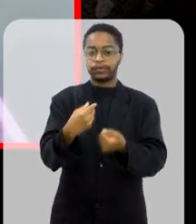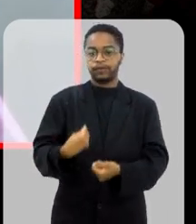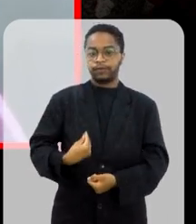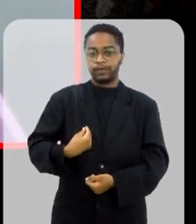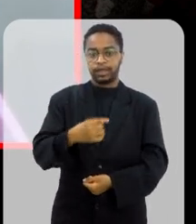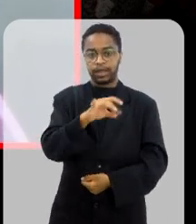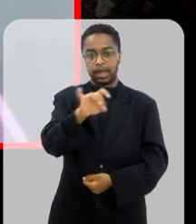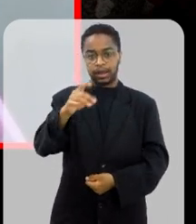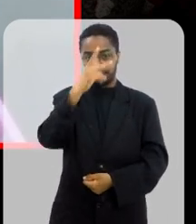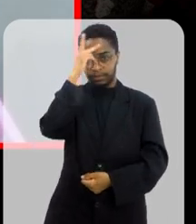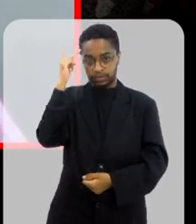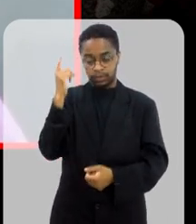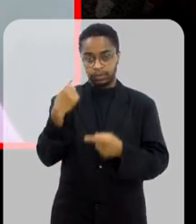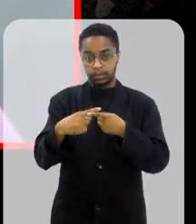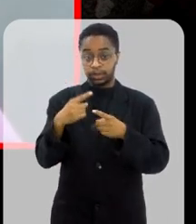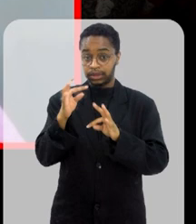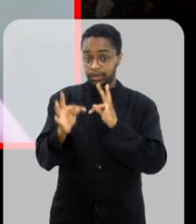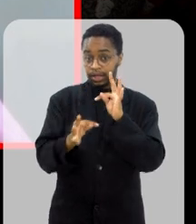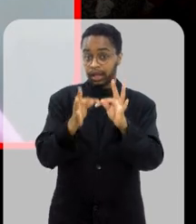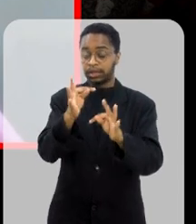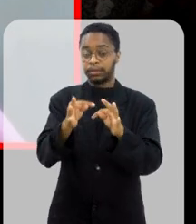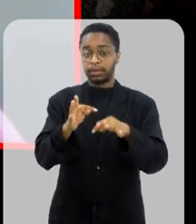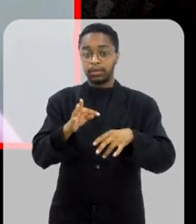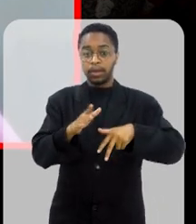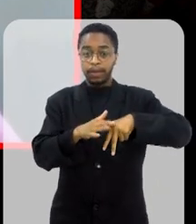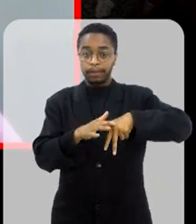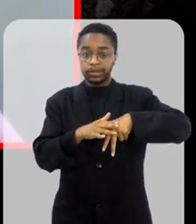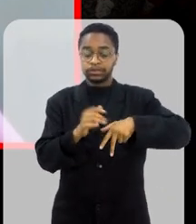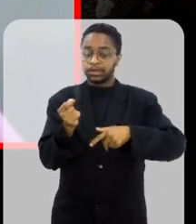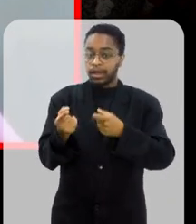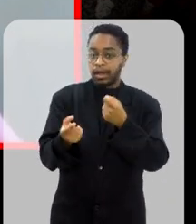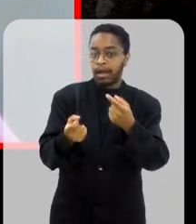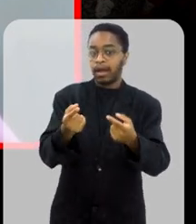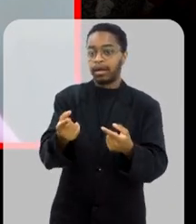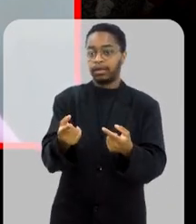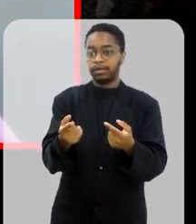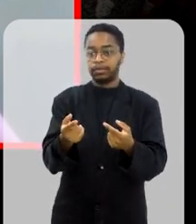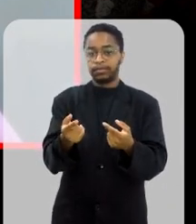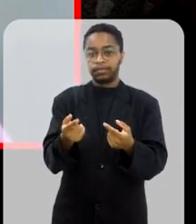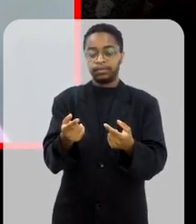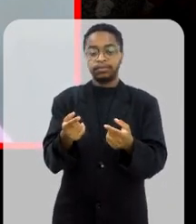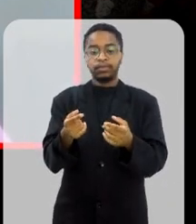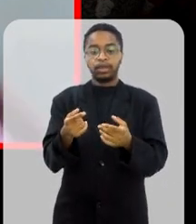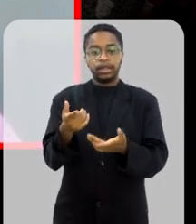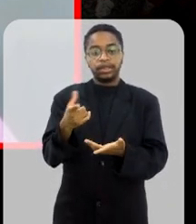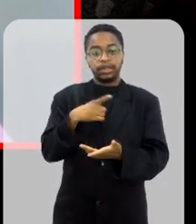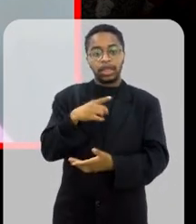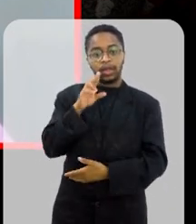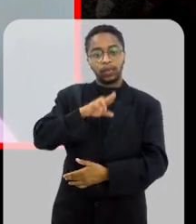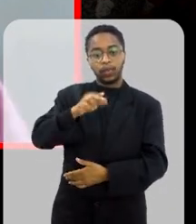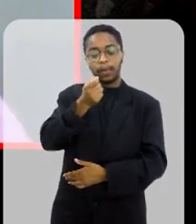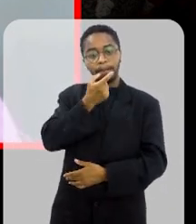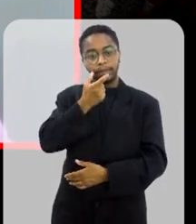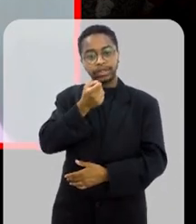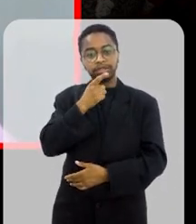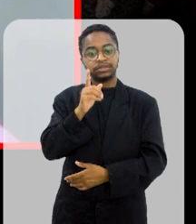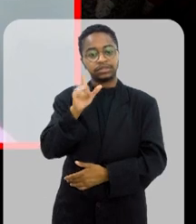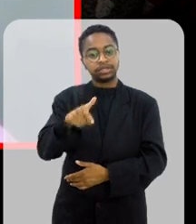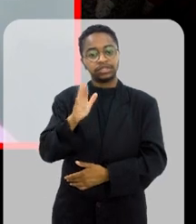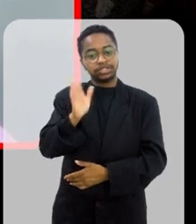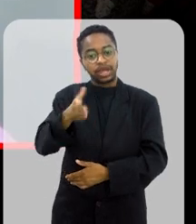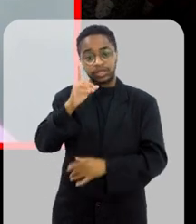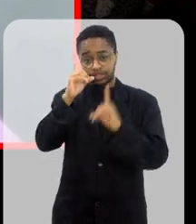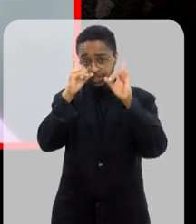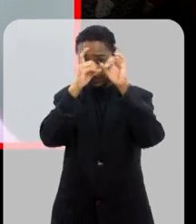a qualidade de vida dessas pessoas. O tratamento de pacientes raros não inclui apenas os medicamentos, que já são difíceis